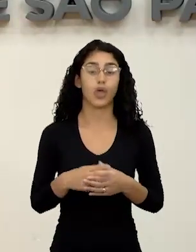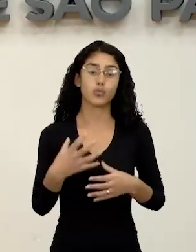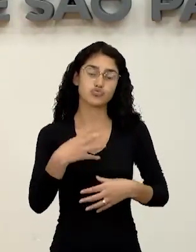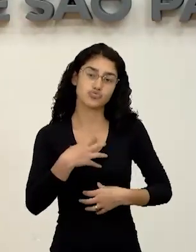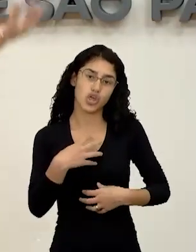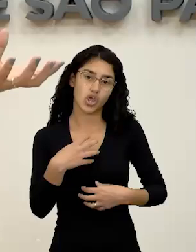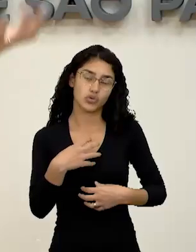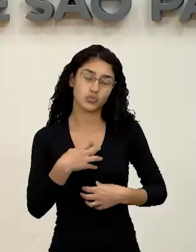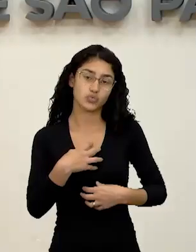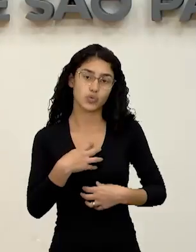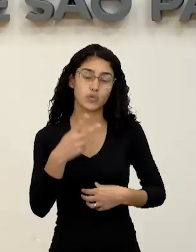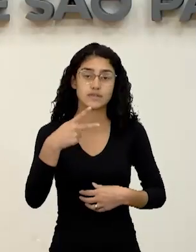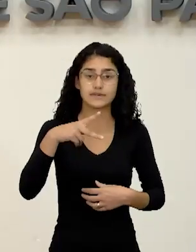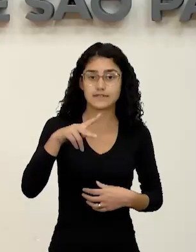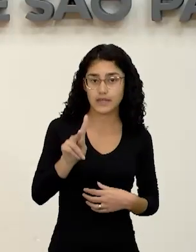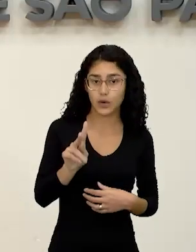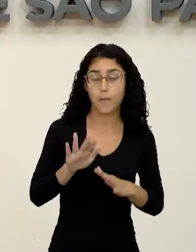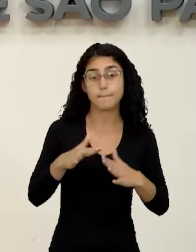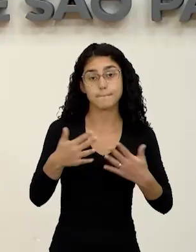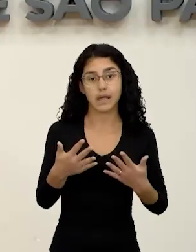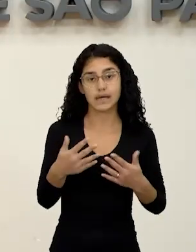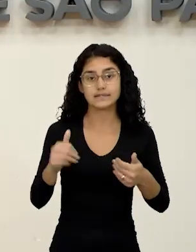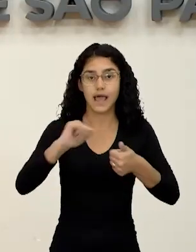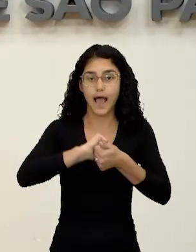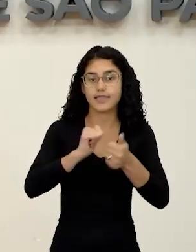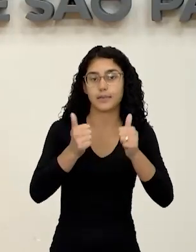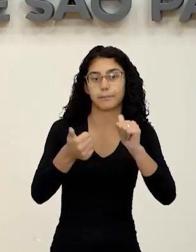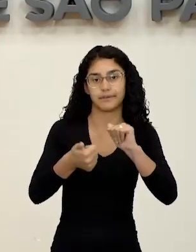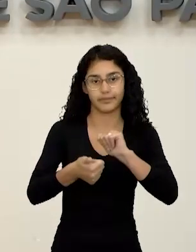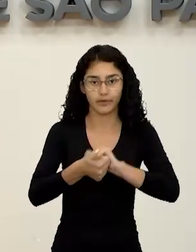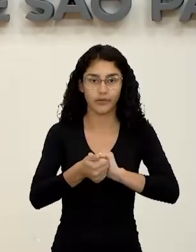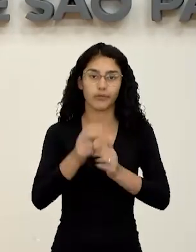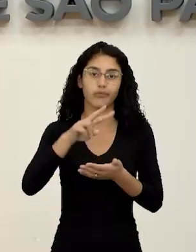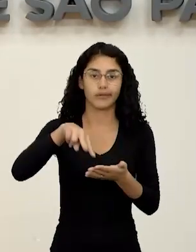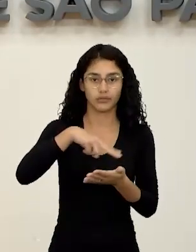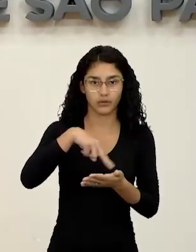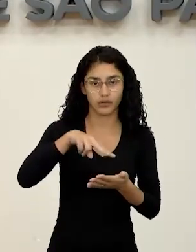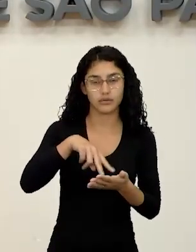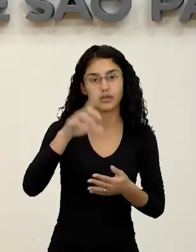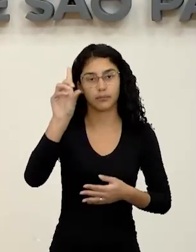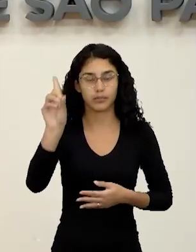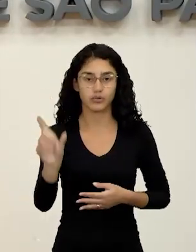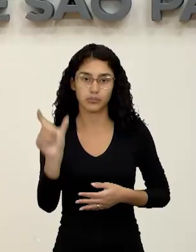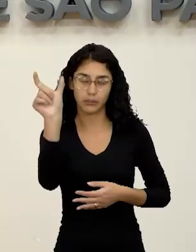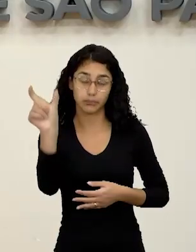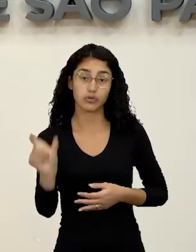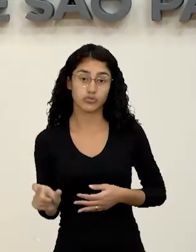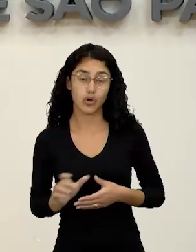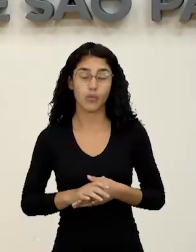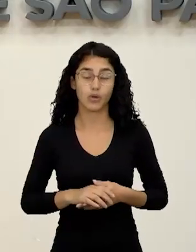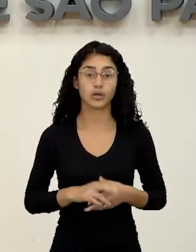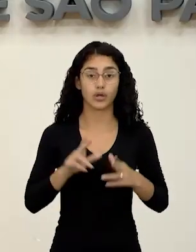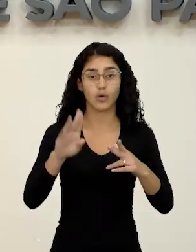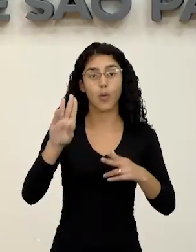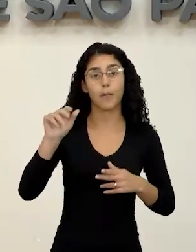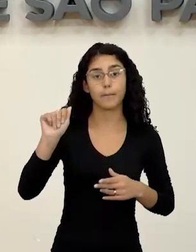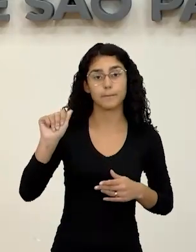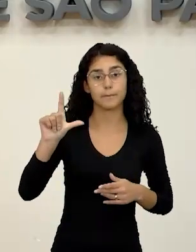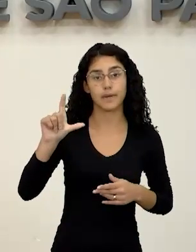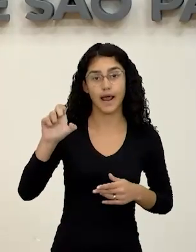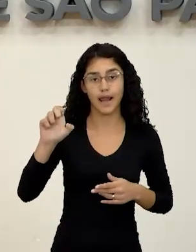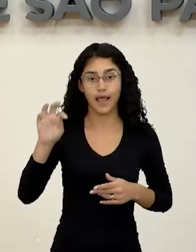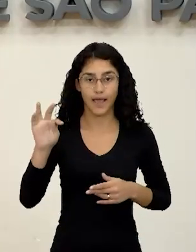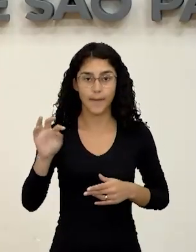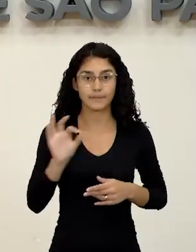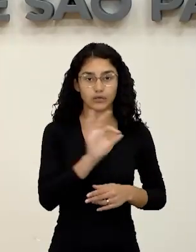você fazendo uma adaptação daquela obra determinada, né? Principalmente no balé. A gente tem os balés aí de repertório que eu tenho que seguir a